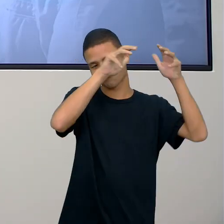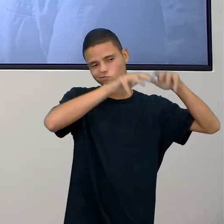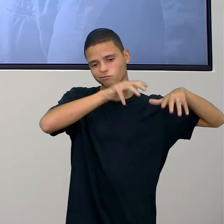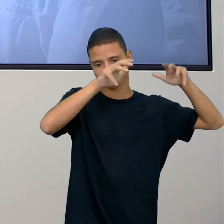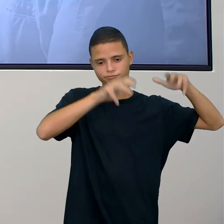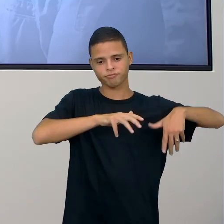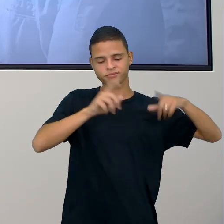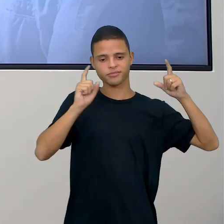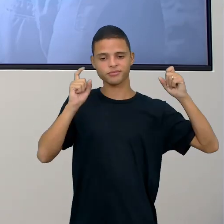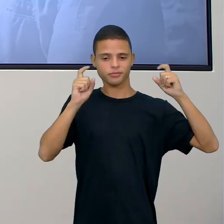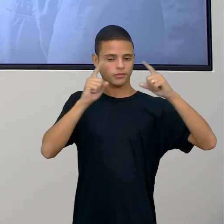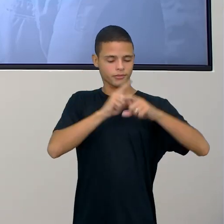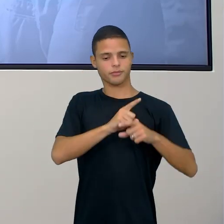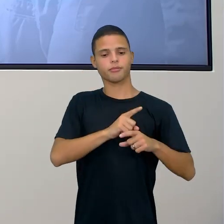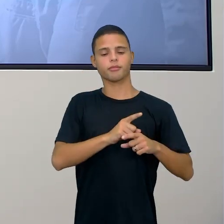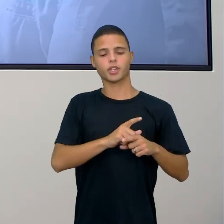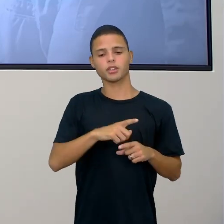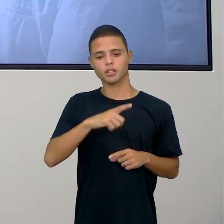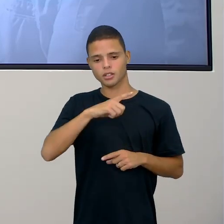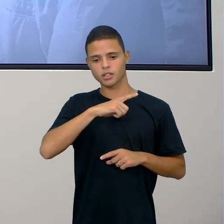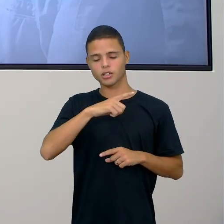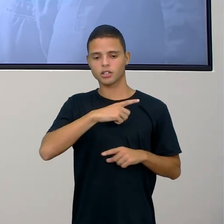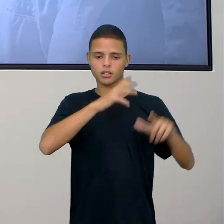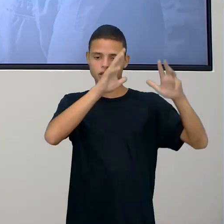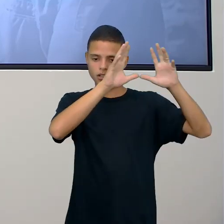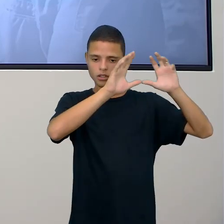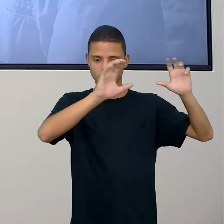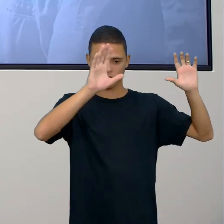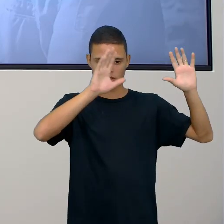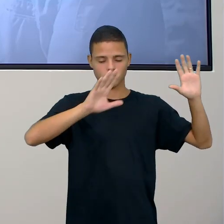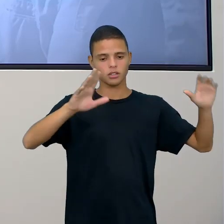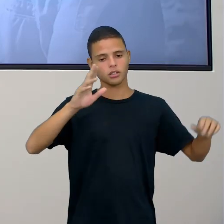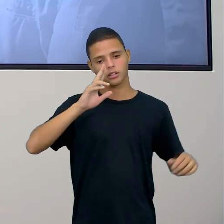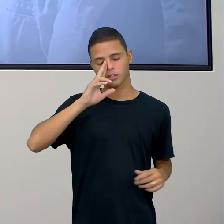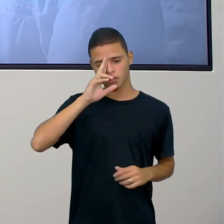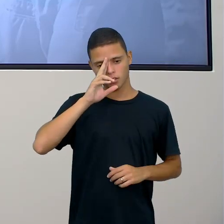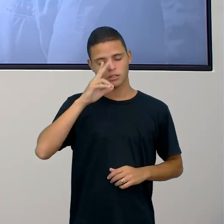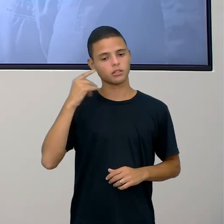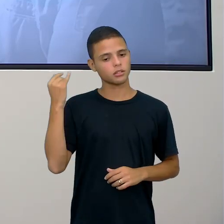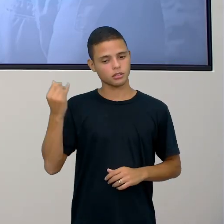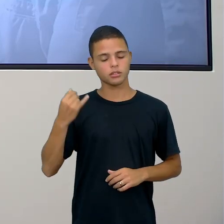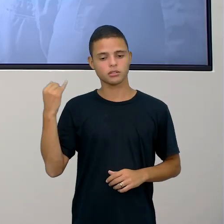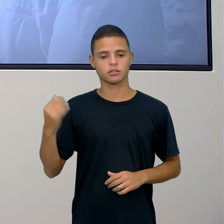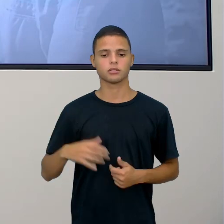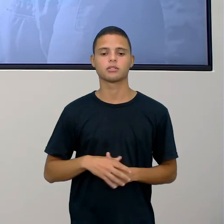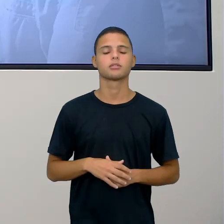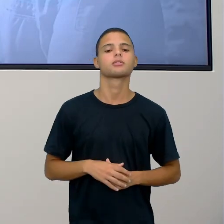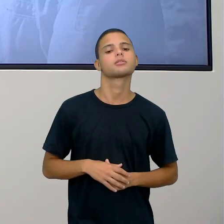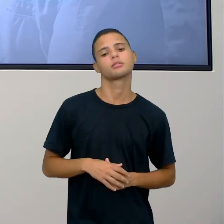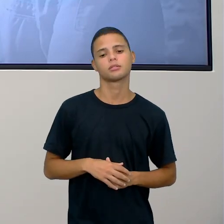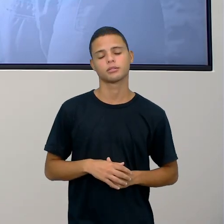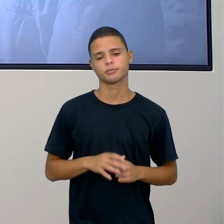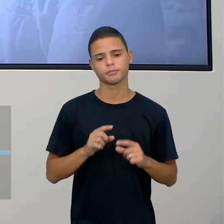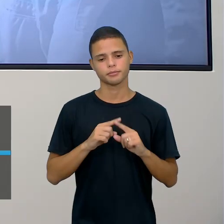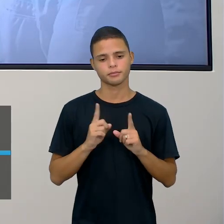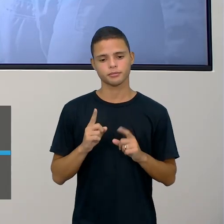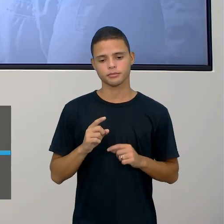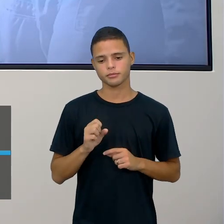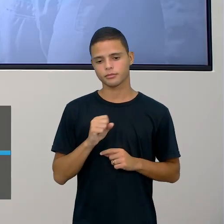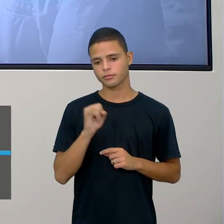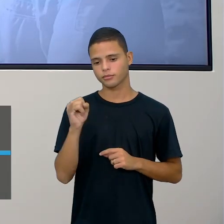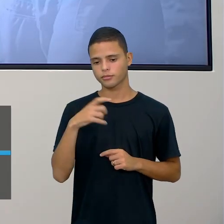chuva, então tem uma questão climática aí que realmente ela é importante, mas se